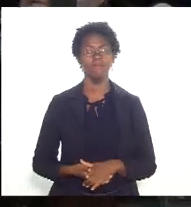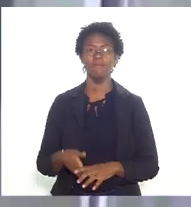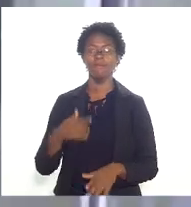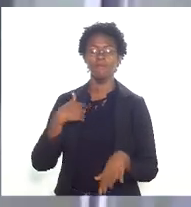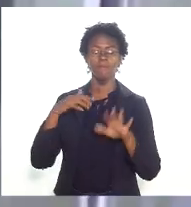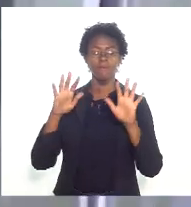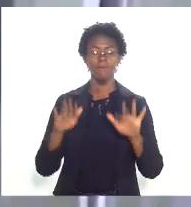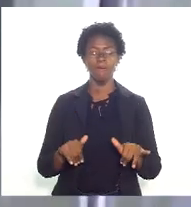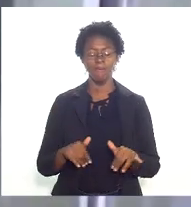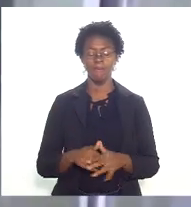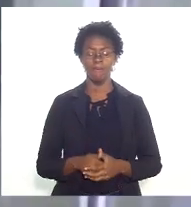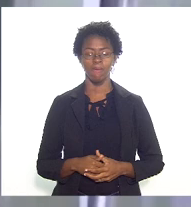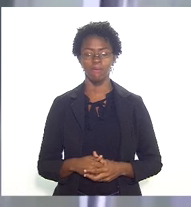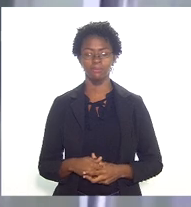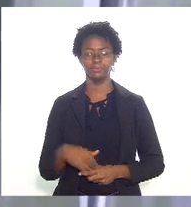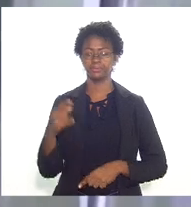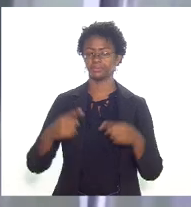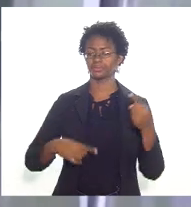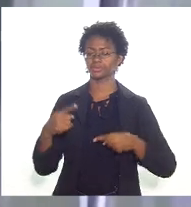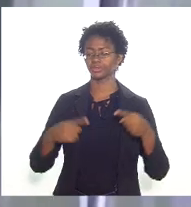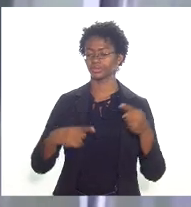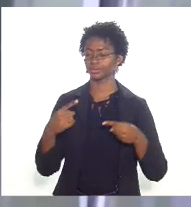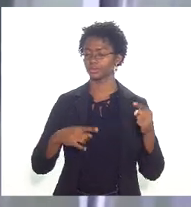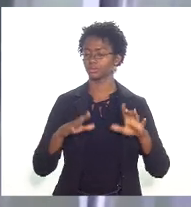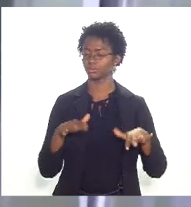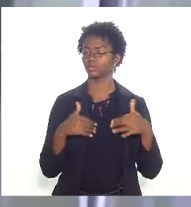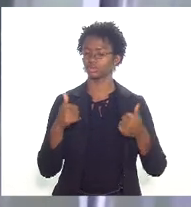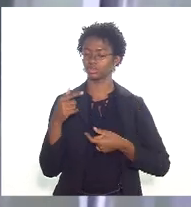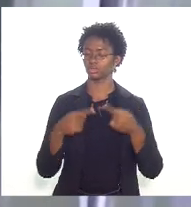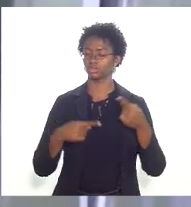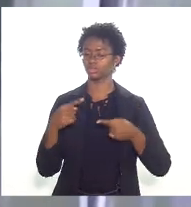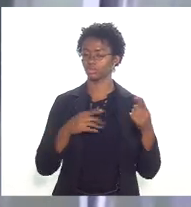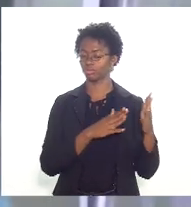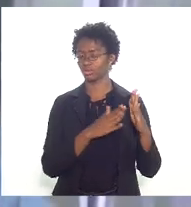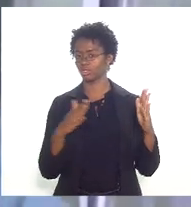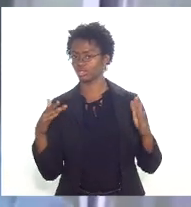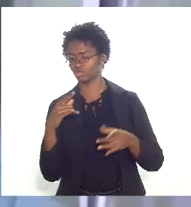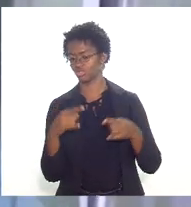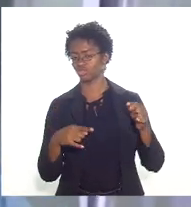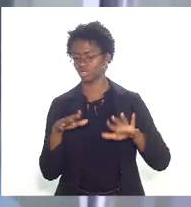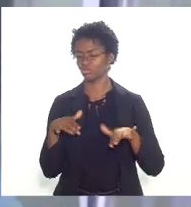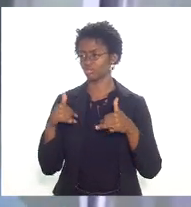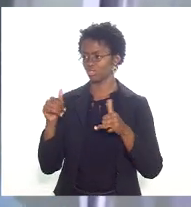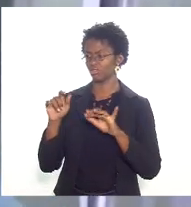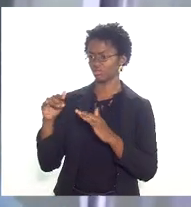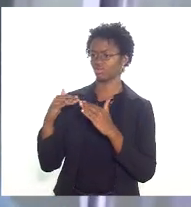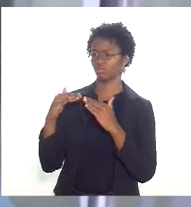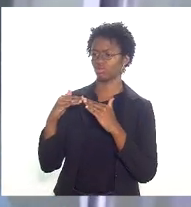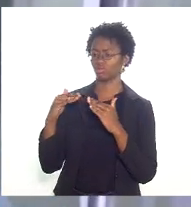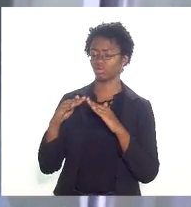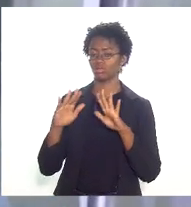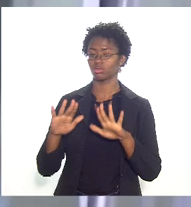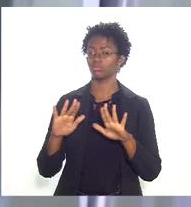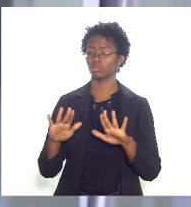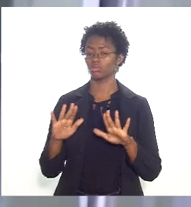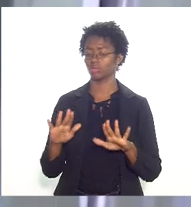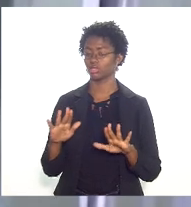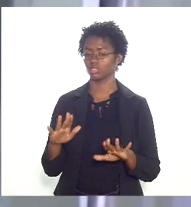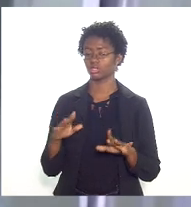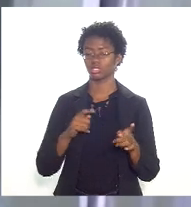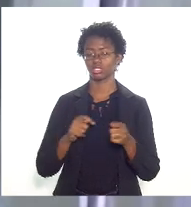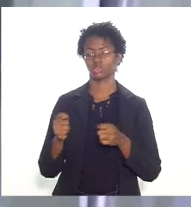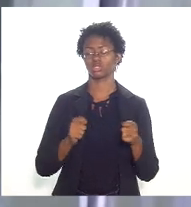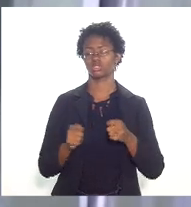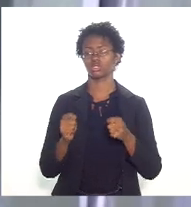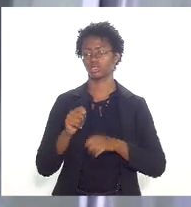completar é mesmo melhor discutir para disputar um durante o período de inscrição para ter essa tem razão meu meu parecer pela comissão de economia e